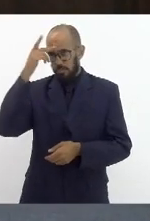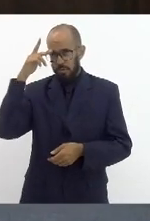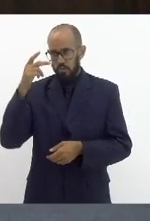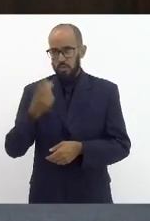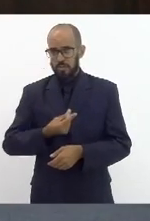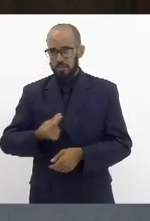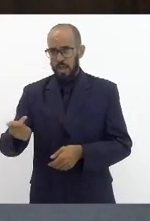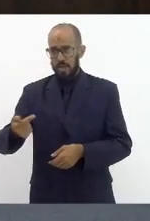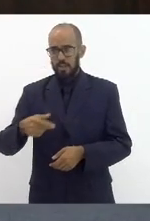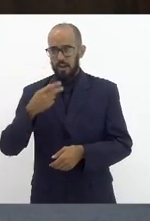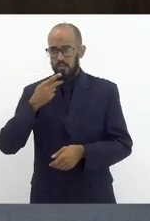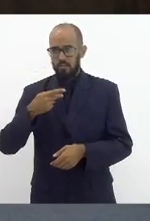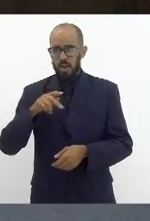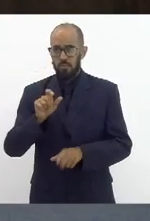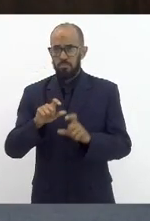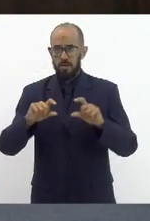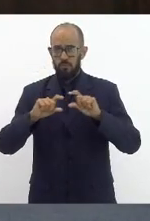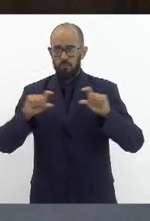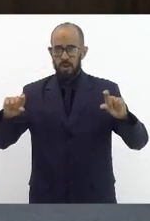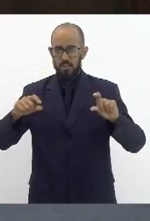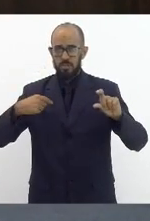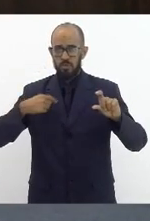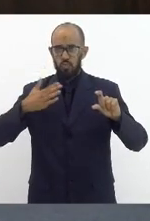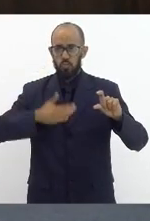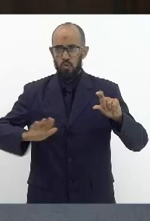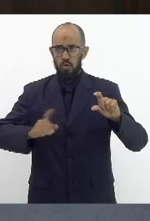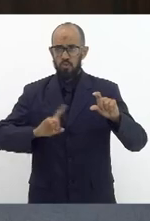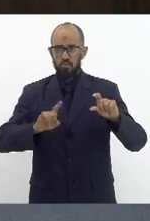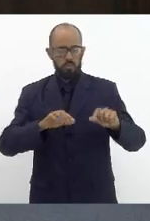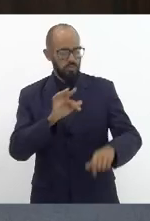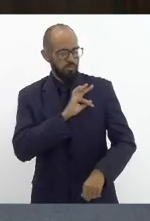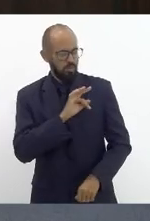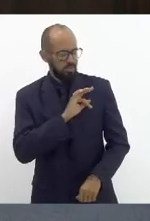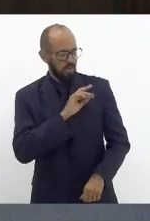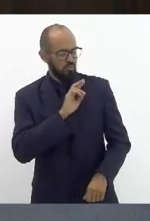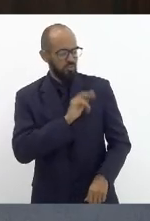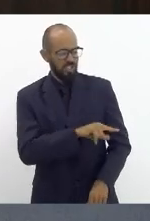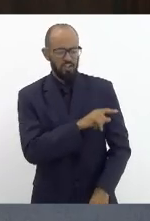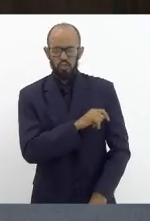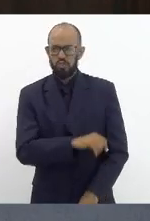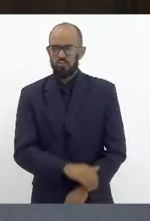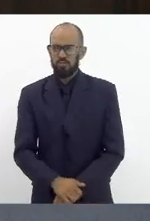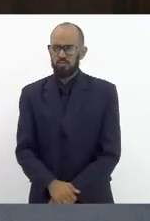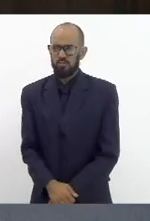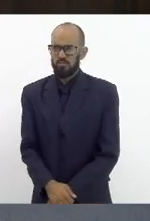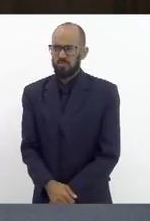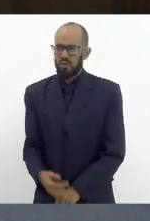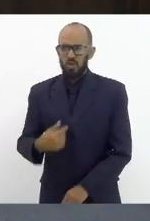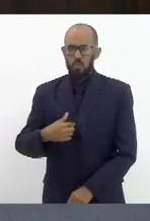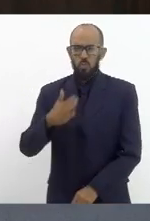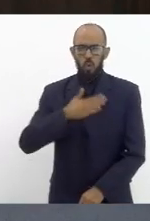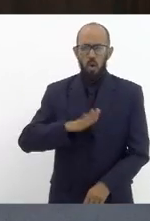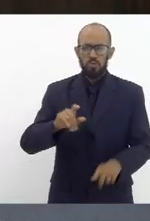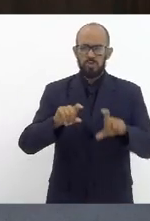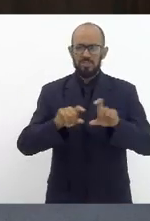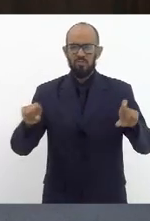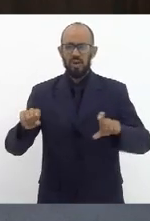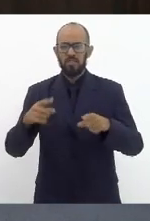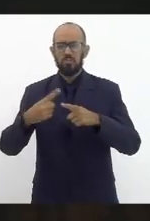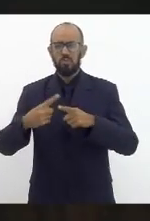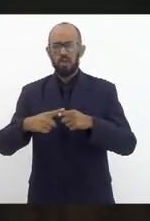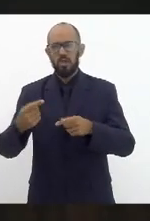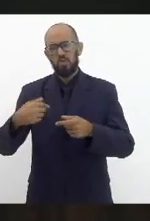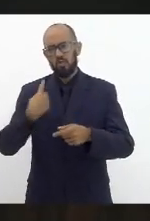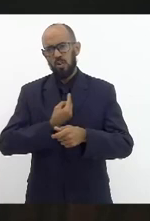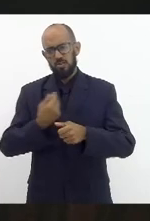uma frase que eu detesto. Ela fala assim, pô, esse policial é diferente. Essa frase eu detesto, sabe por quê? Porque nós temos que atender